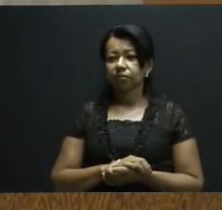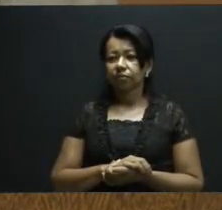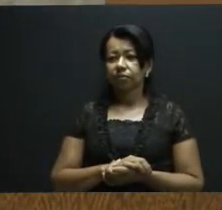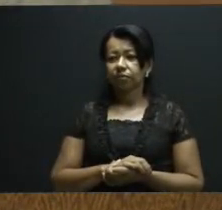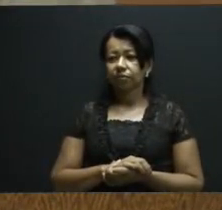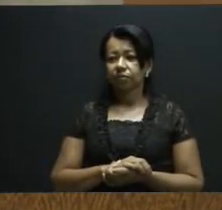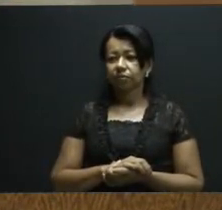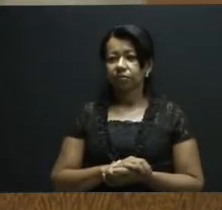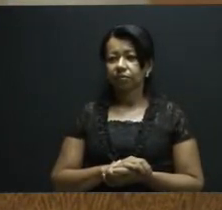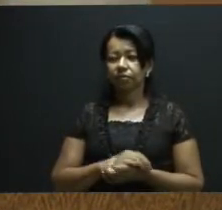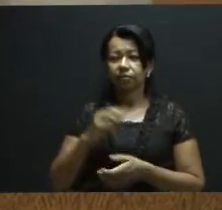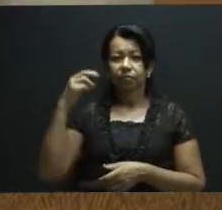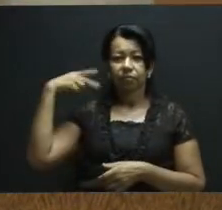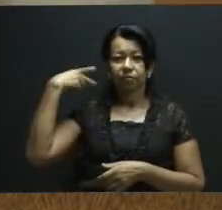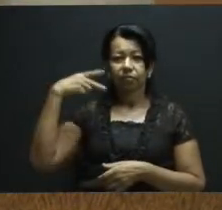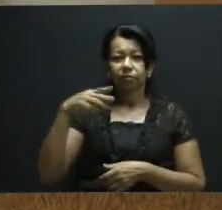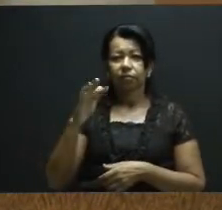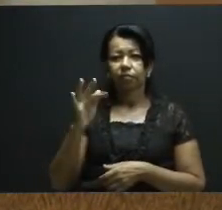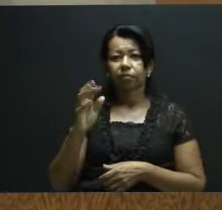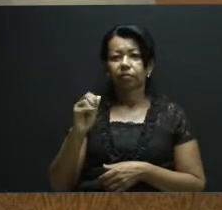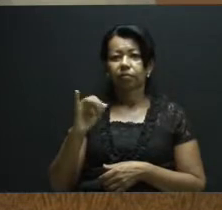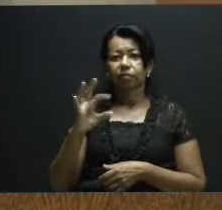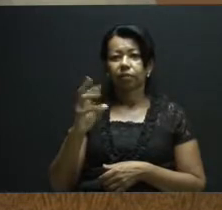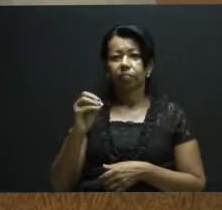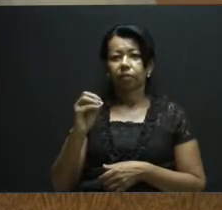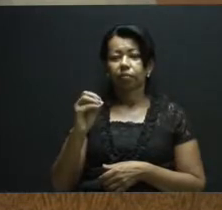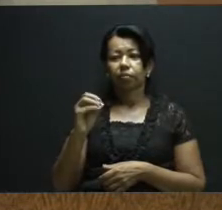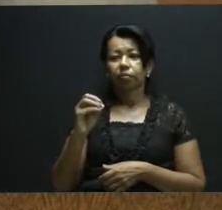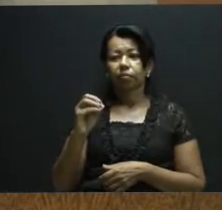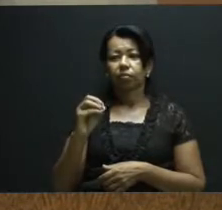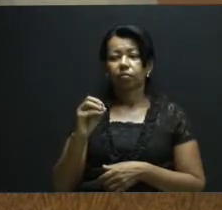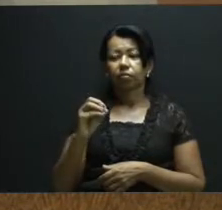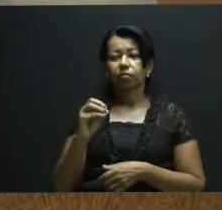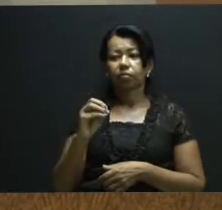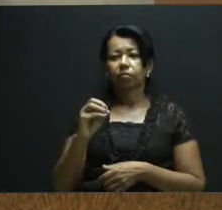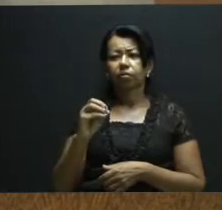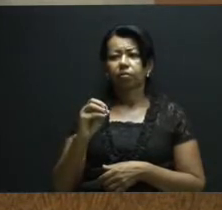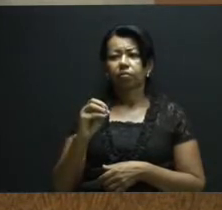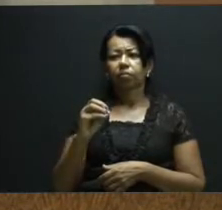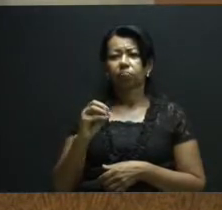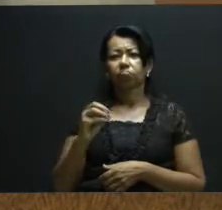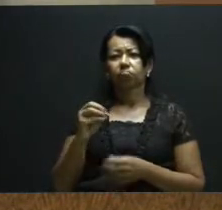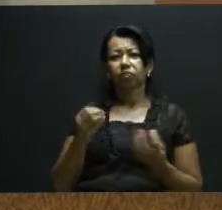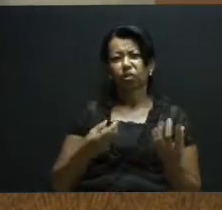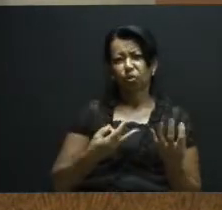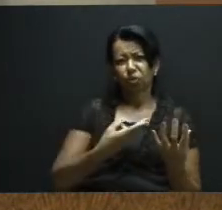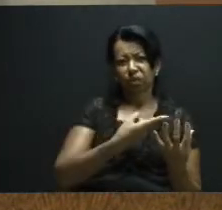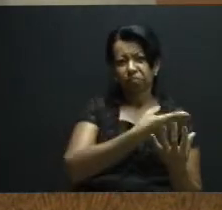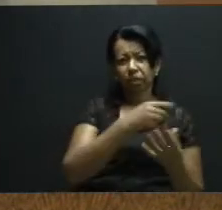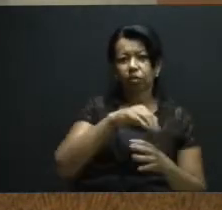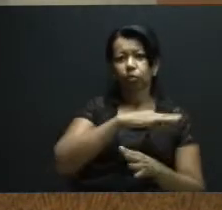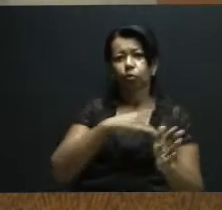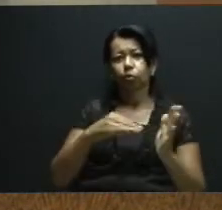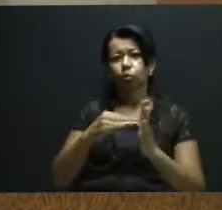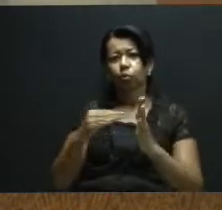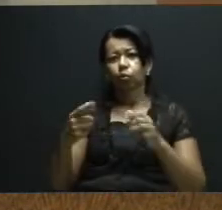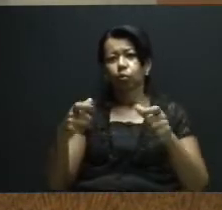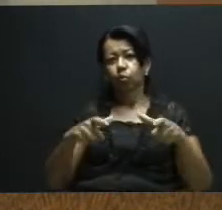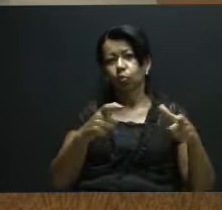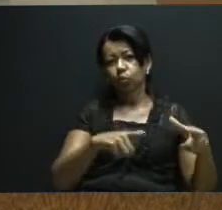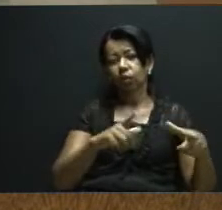o vereador fábio alves moreira capinação e roçagem todo o conjunto habitacional